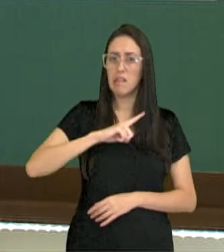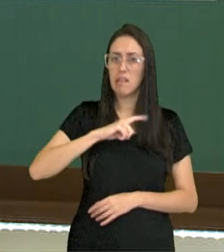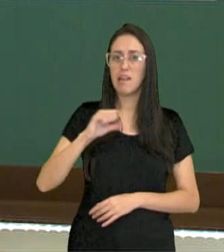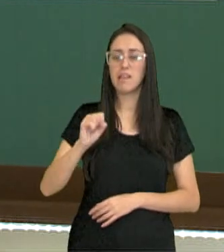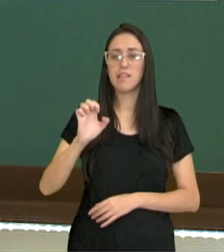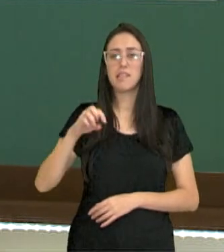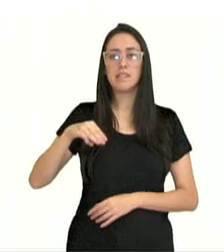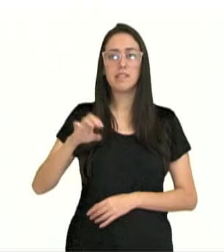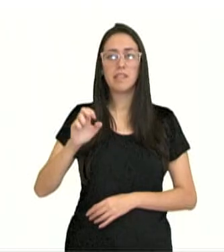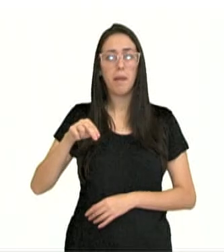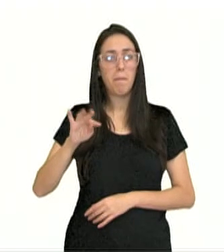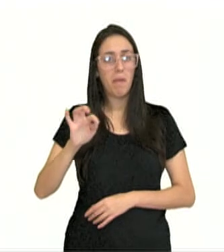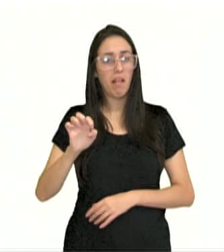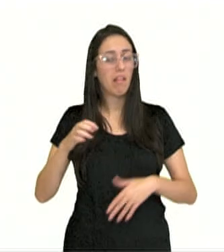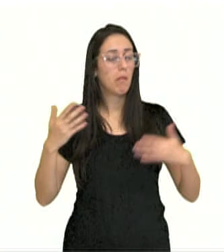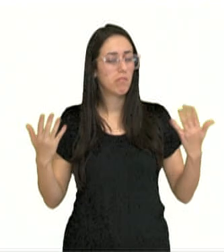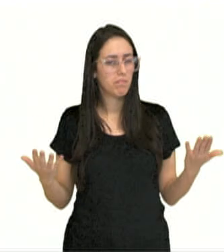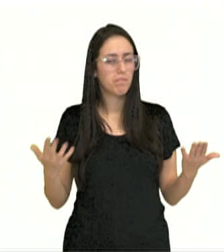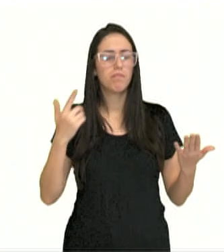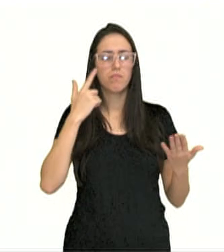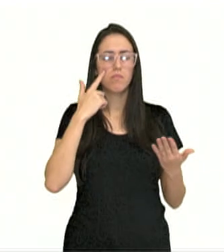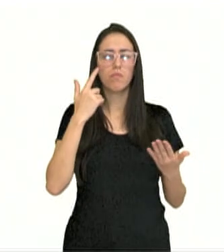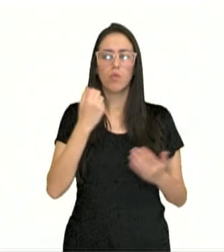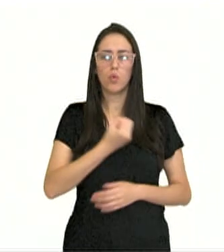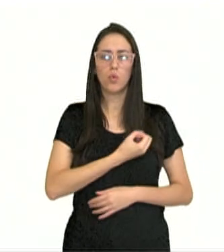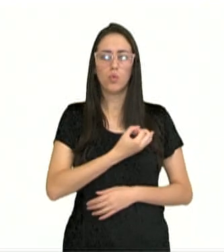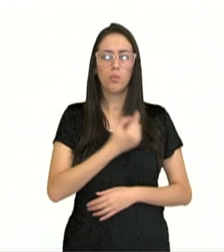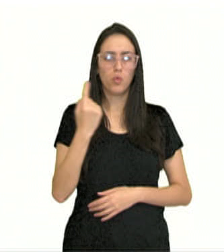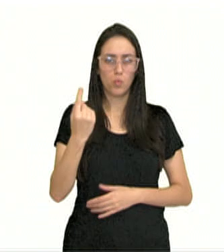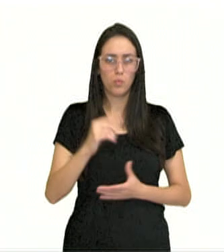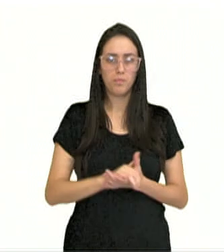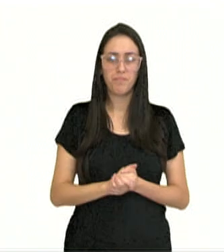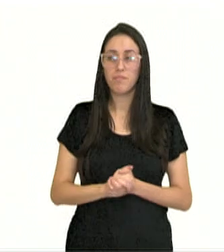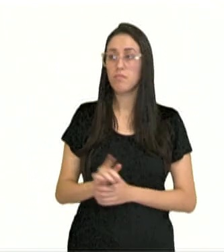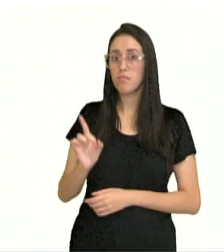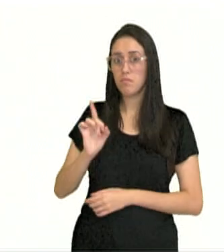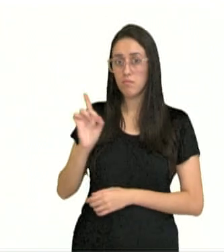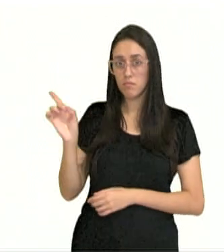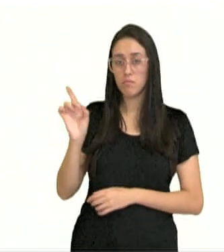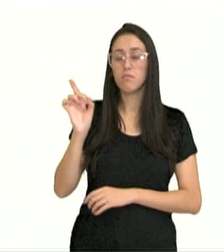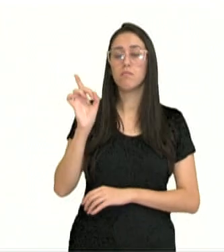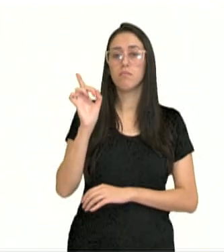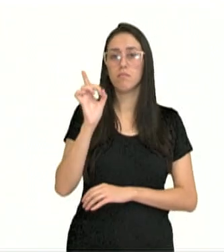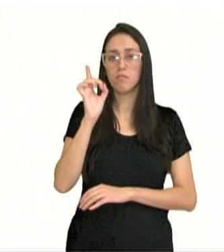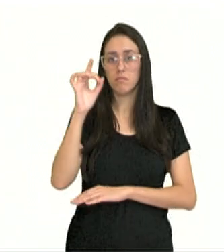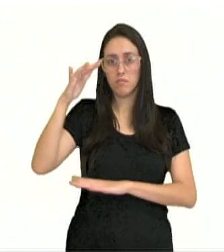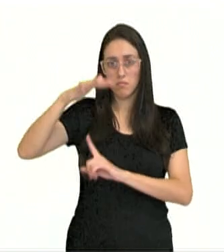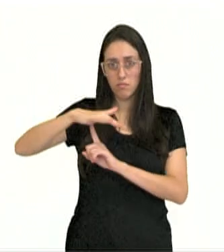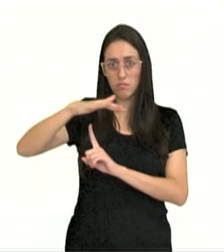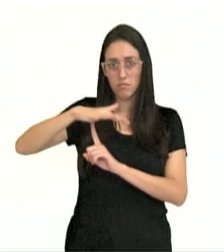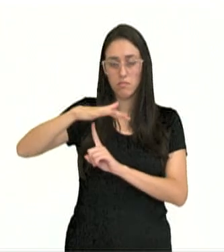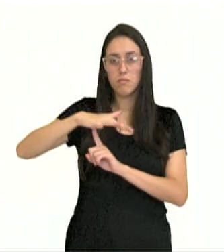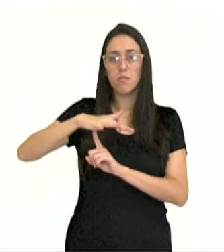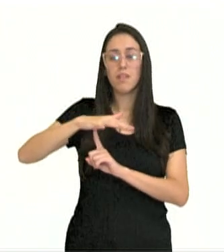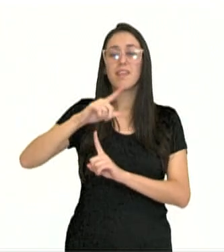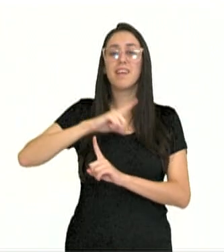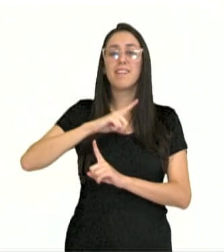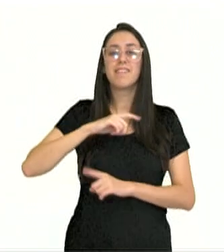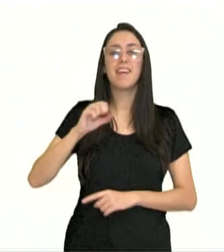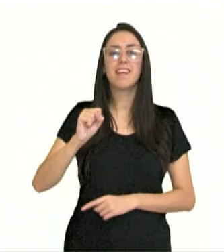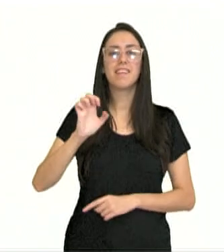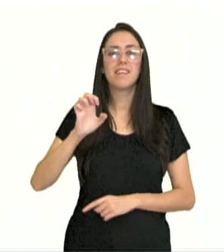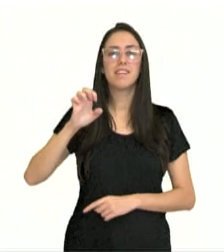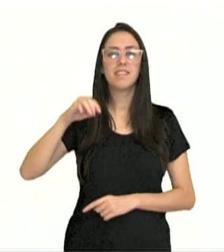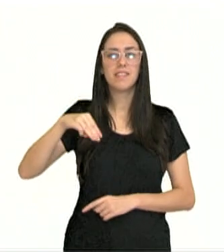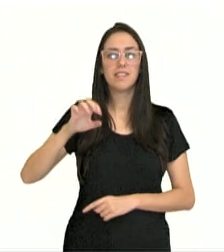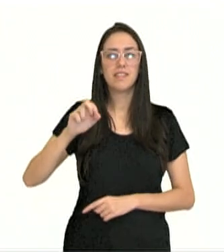leitura? Pergunta número 1. As gimnospermas possuem semente nua. Lembra? Isto é,